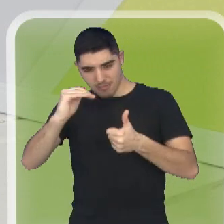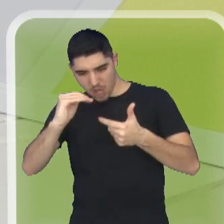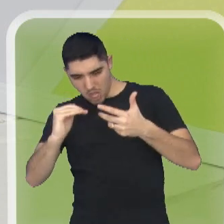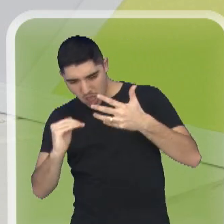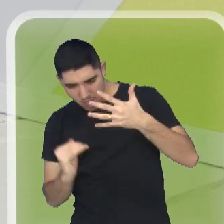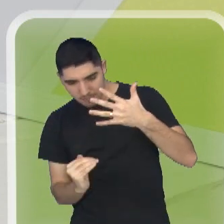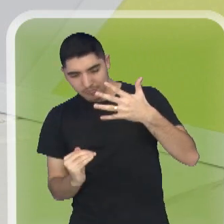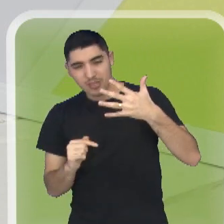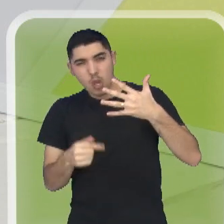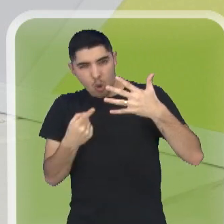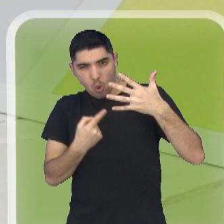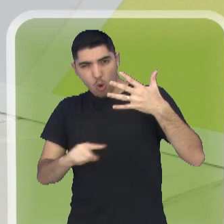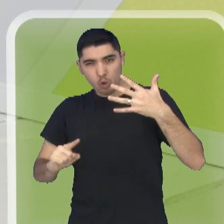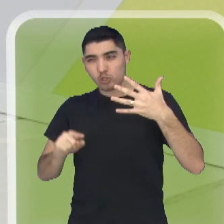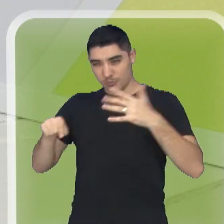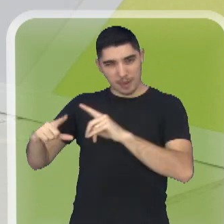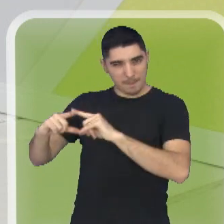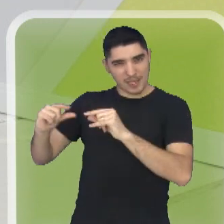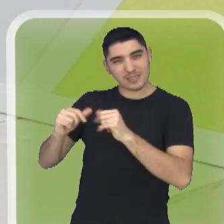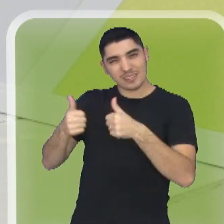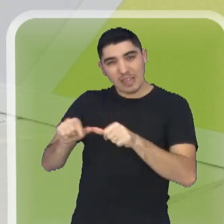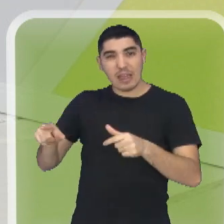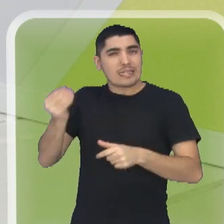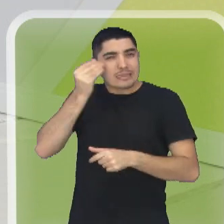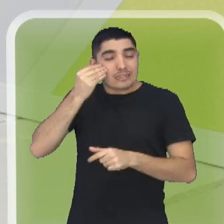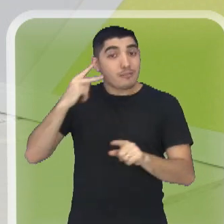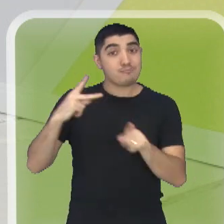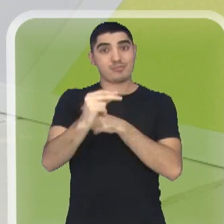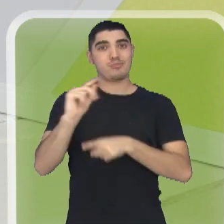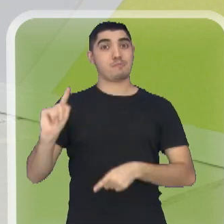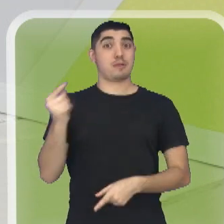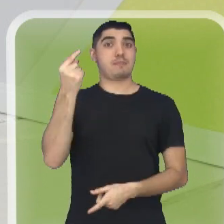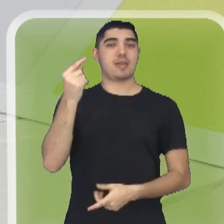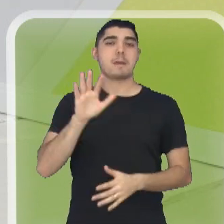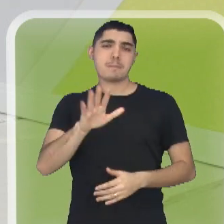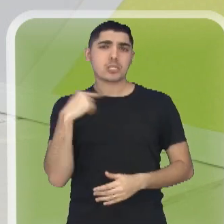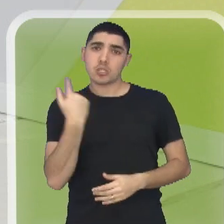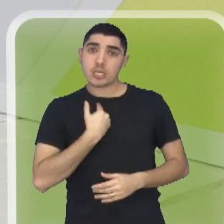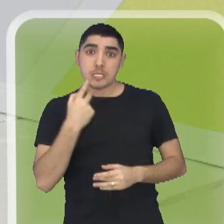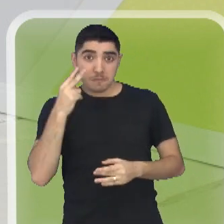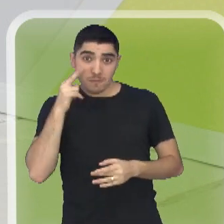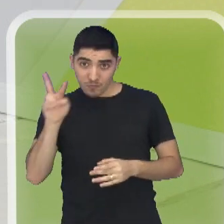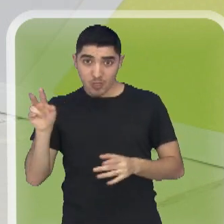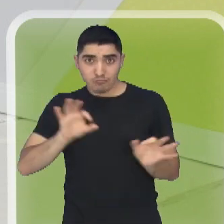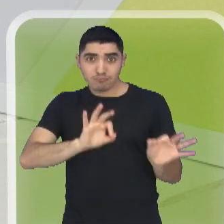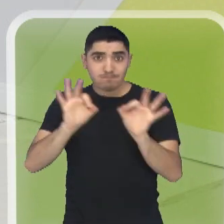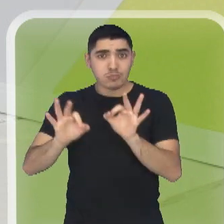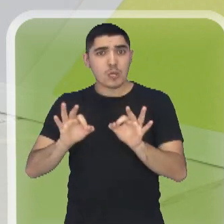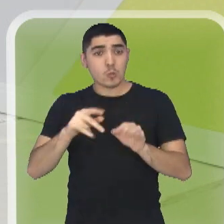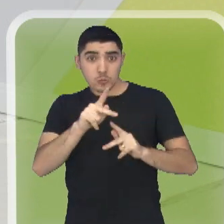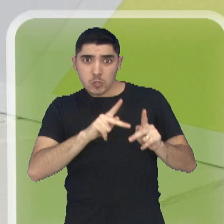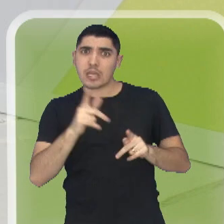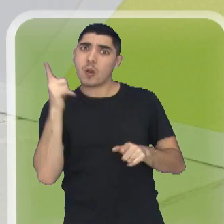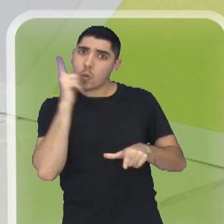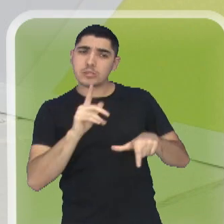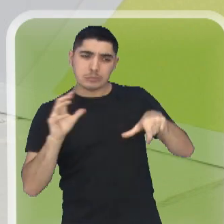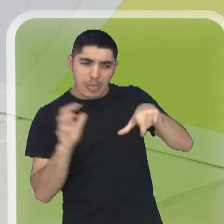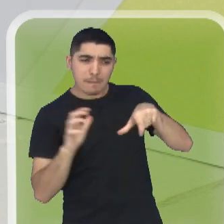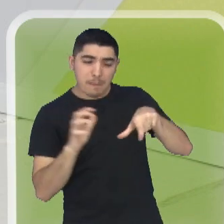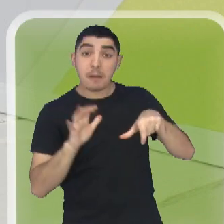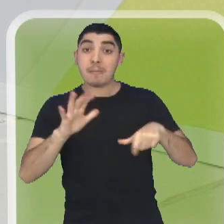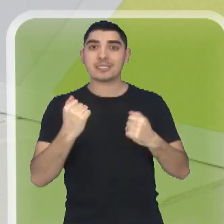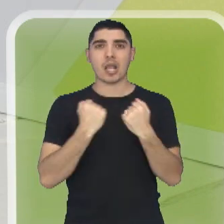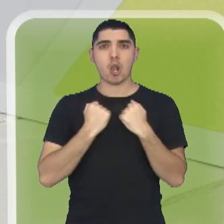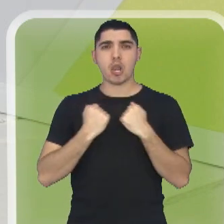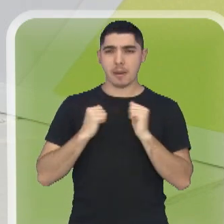primeira vitória no caso da ADF, mas pelo que a gente viu ali, o São José produziu, criou oportunidades e aí esbarrou na grande